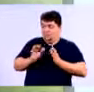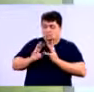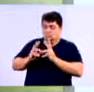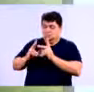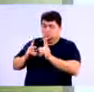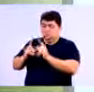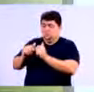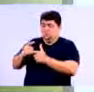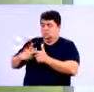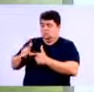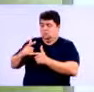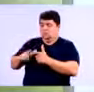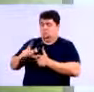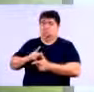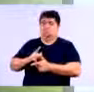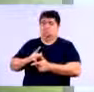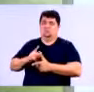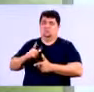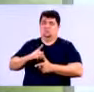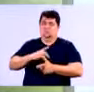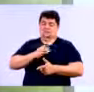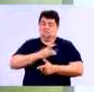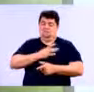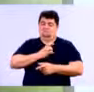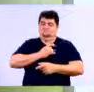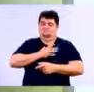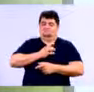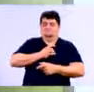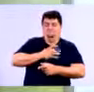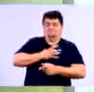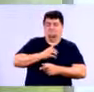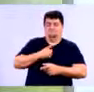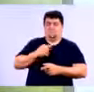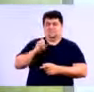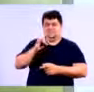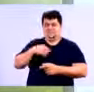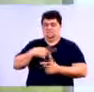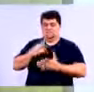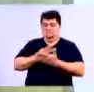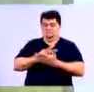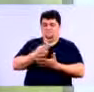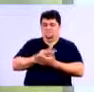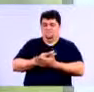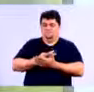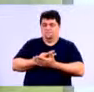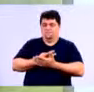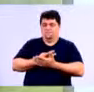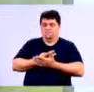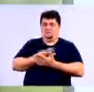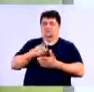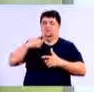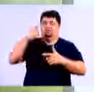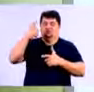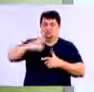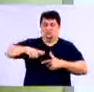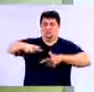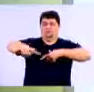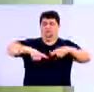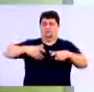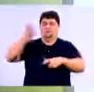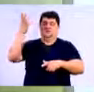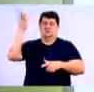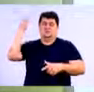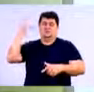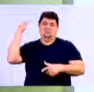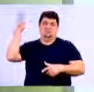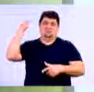Por isso que você assim é tão seguro, é tão pé no chão, que você fala assim, nossa, se eu errar, você relembra o passado. Nossa, eu investi